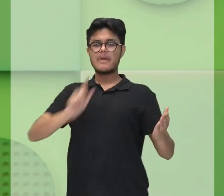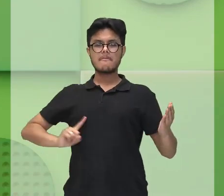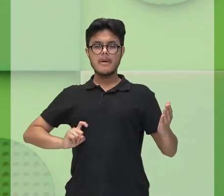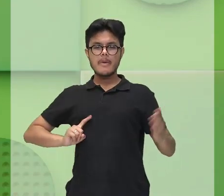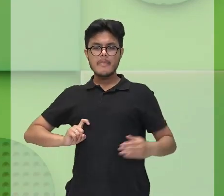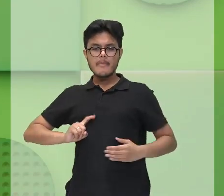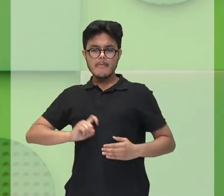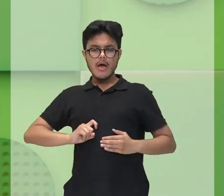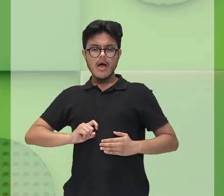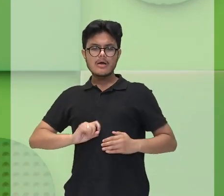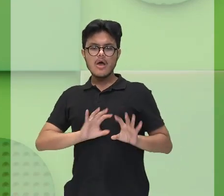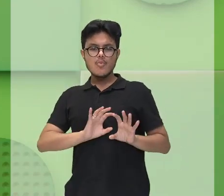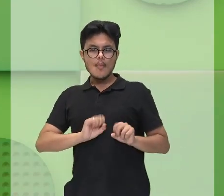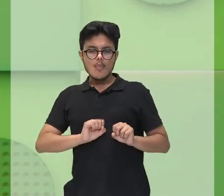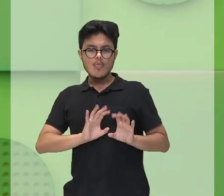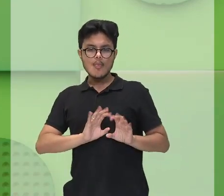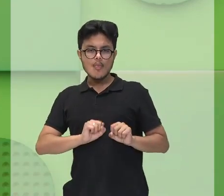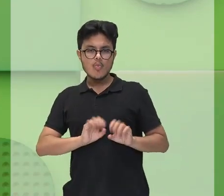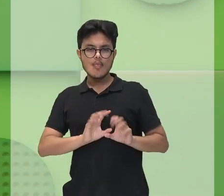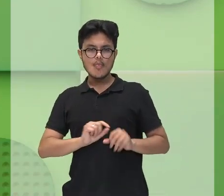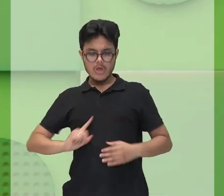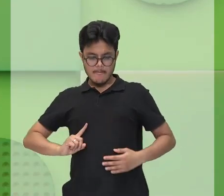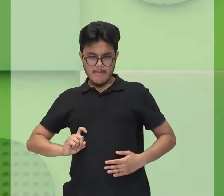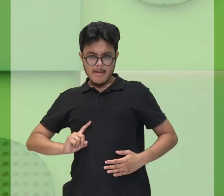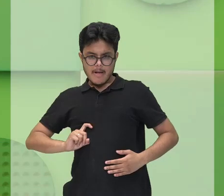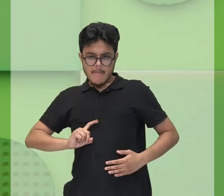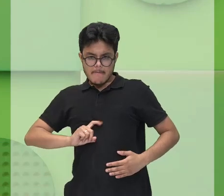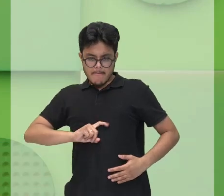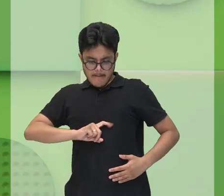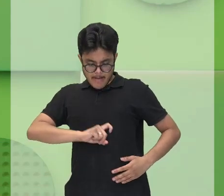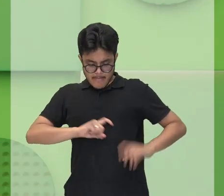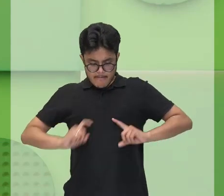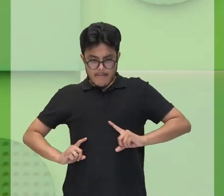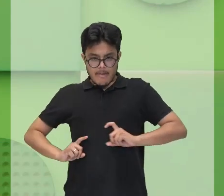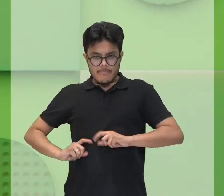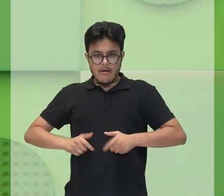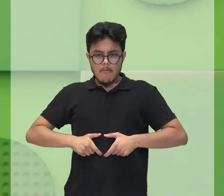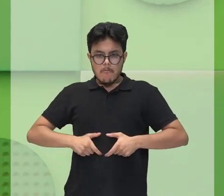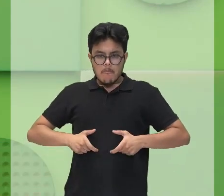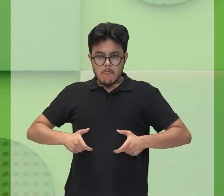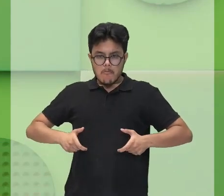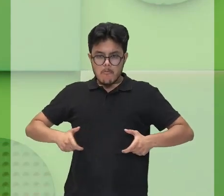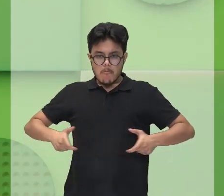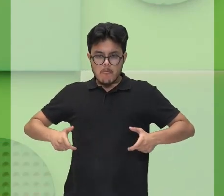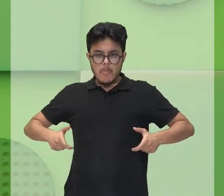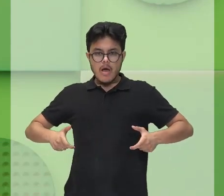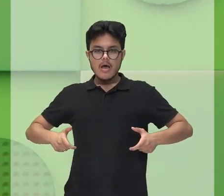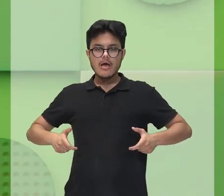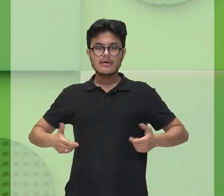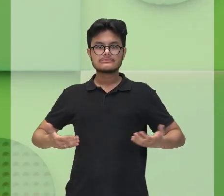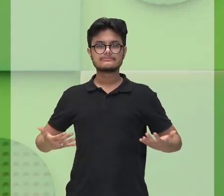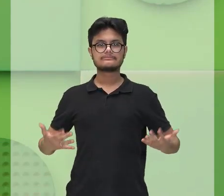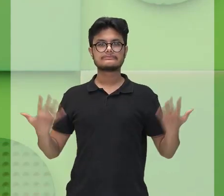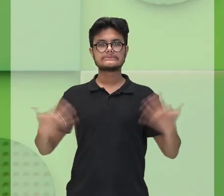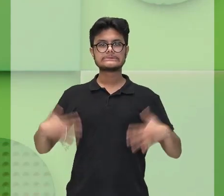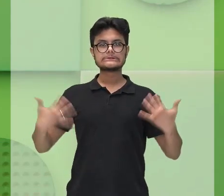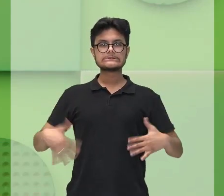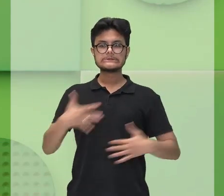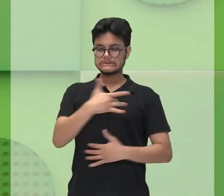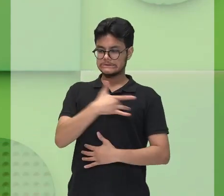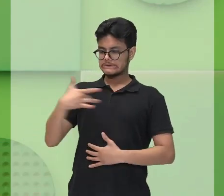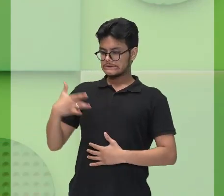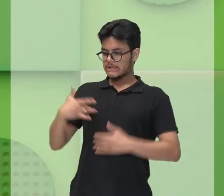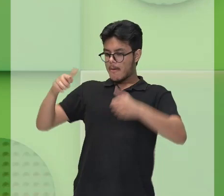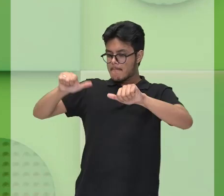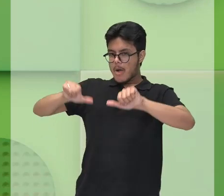crescer, vai ficar bonito lá dentro do intestino, né? E isso é um prejuízo para o nosso organismo, tá